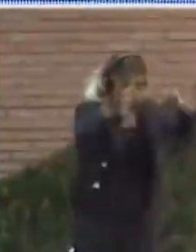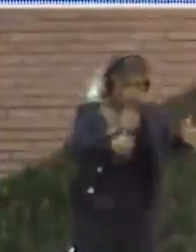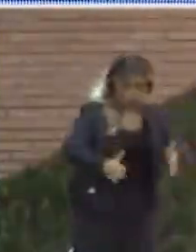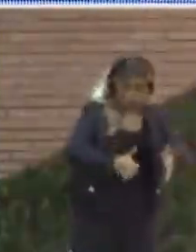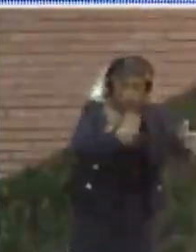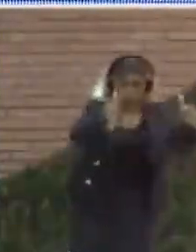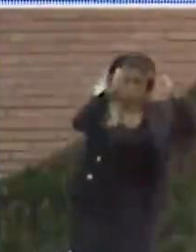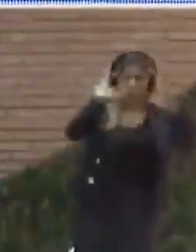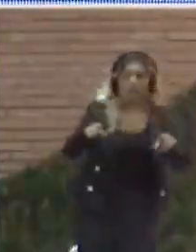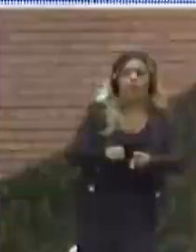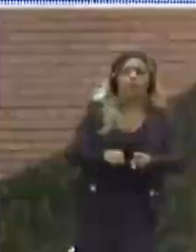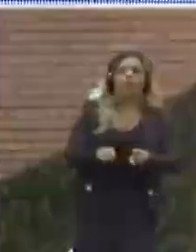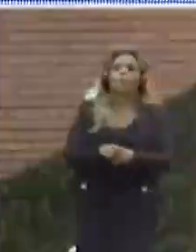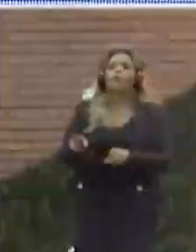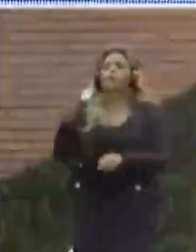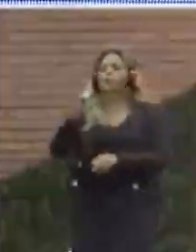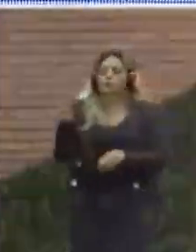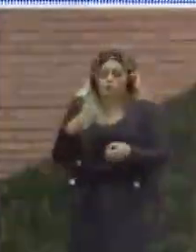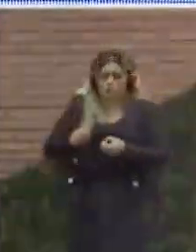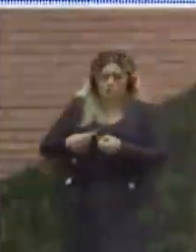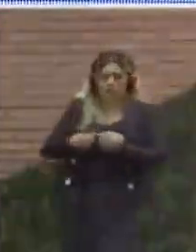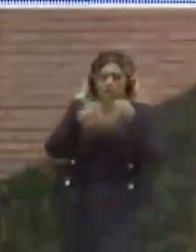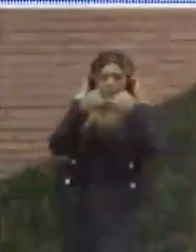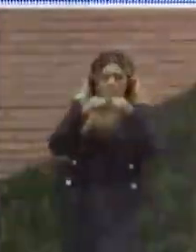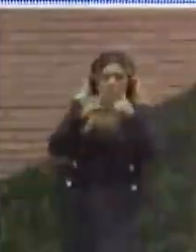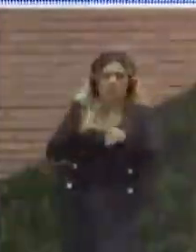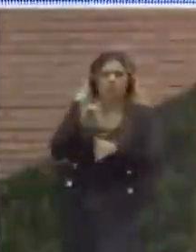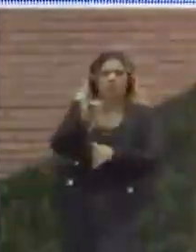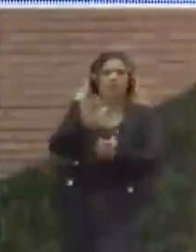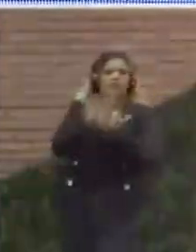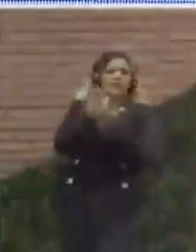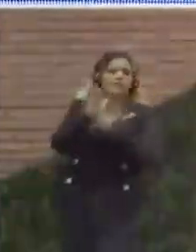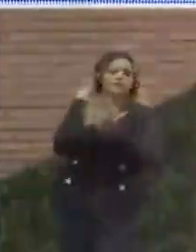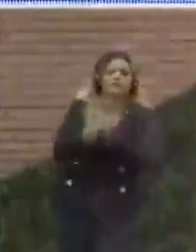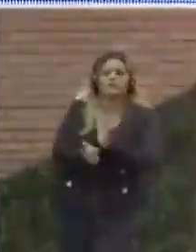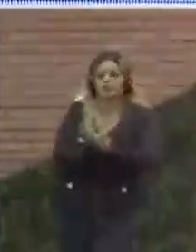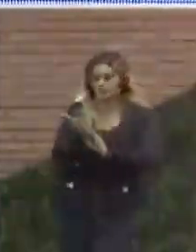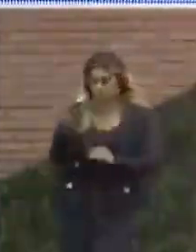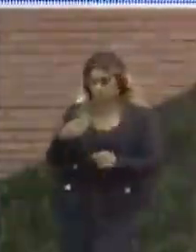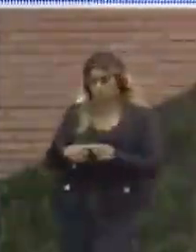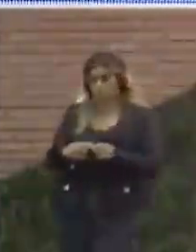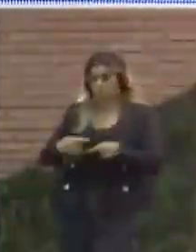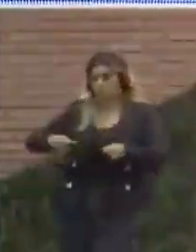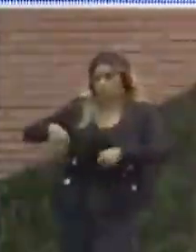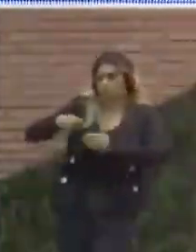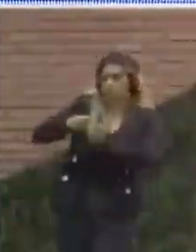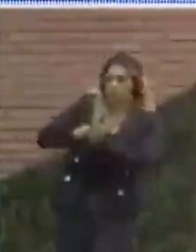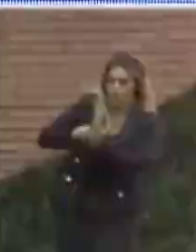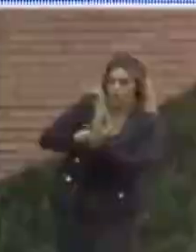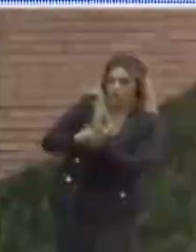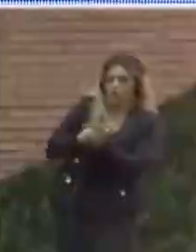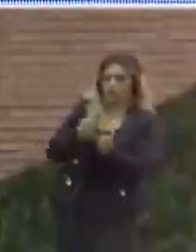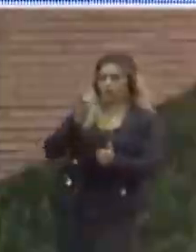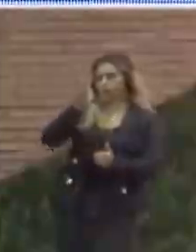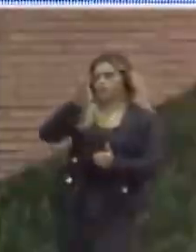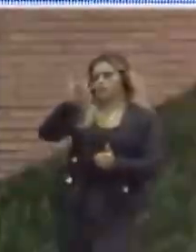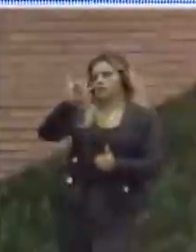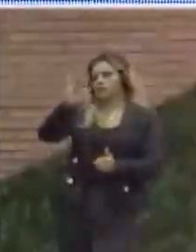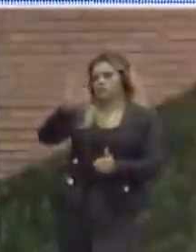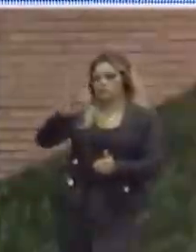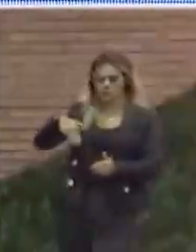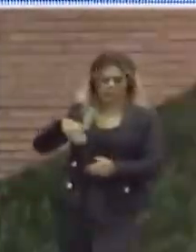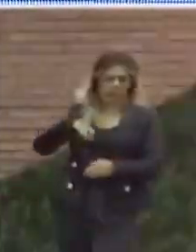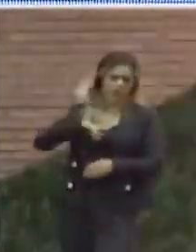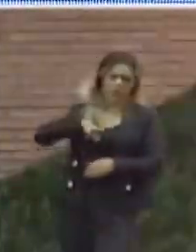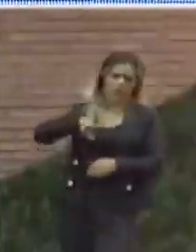o uso de energia que a cidade precisa. Então, a ideia de obrigação de uso de BIM, ela vai muito